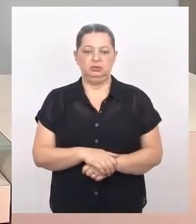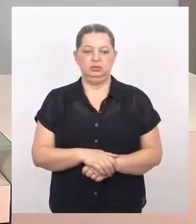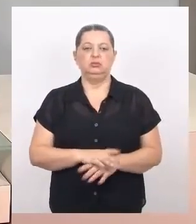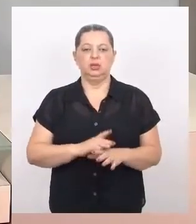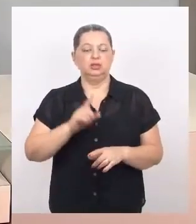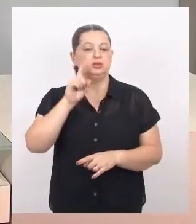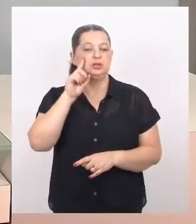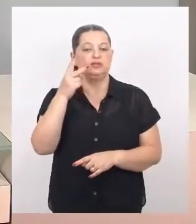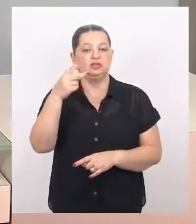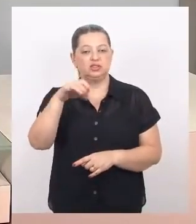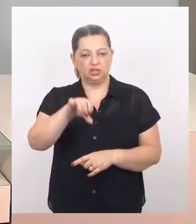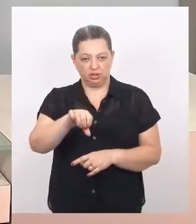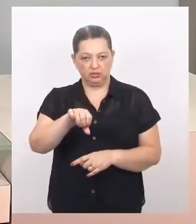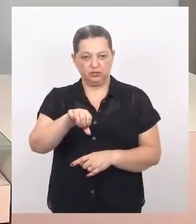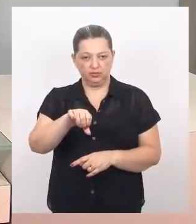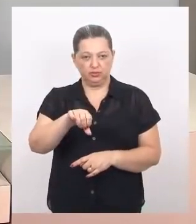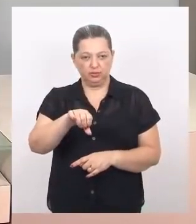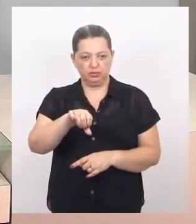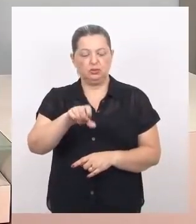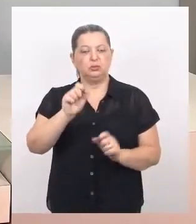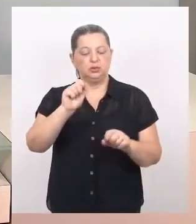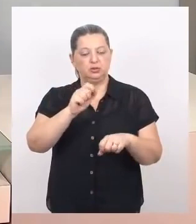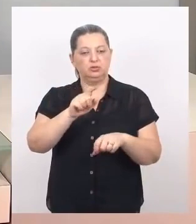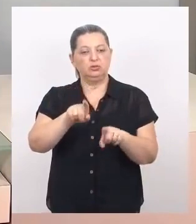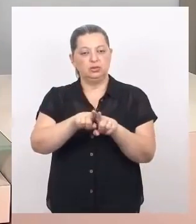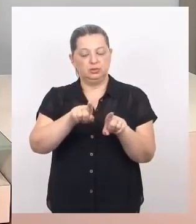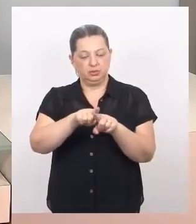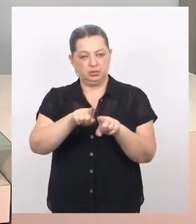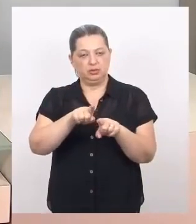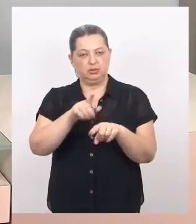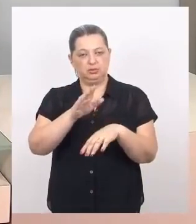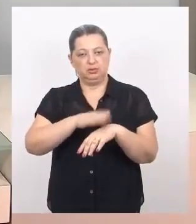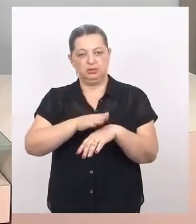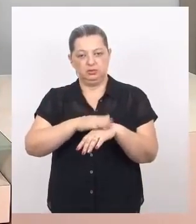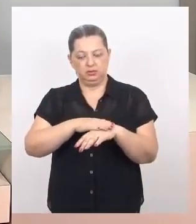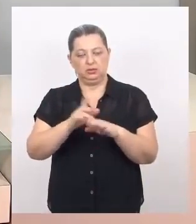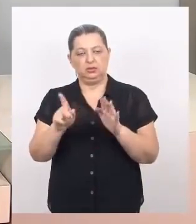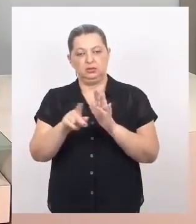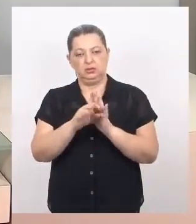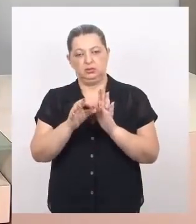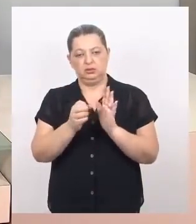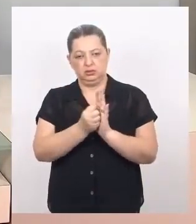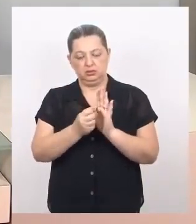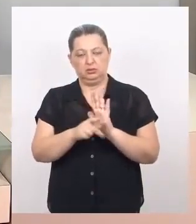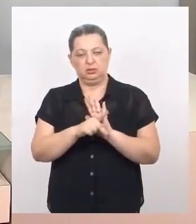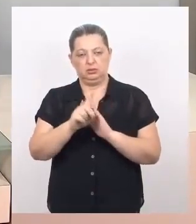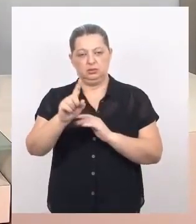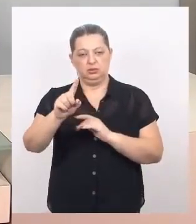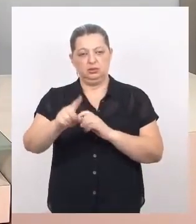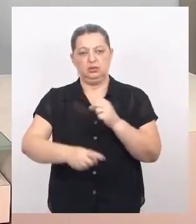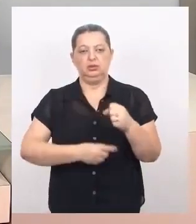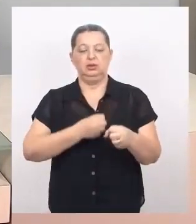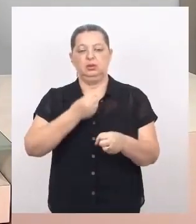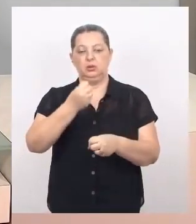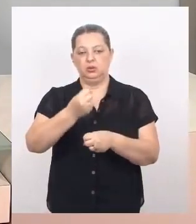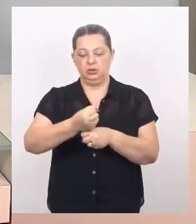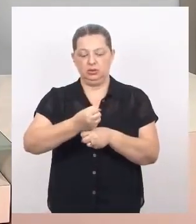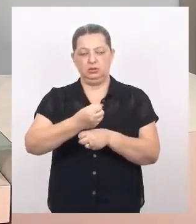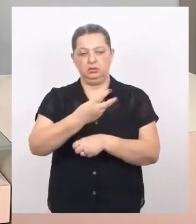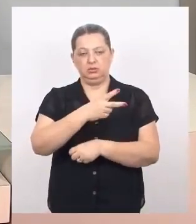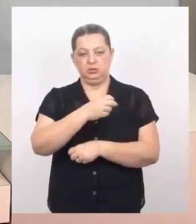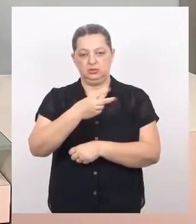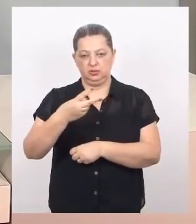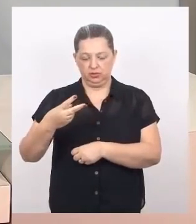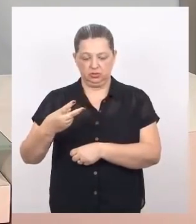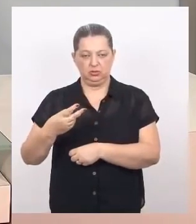dia 29, vocês também poderão fazer essa designação para o ano letivo de 2022, caso vocês